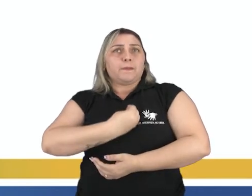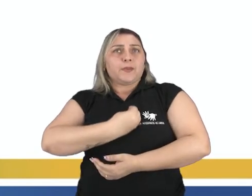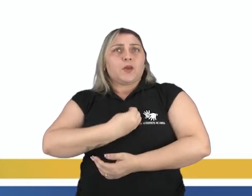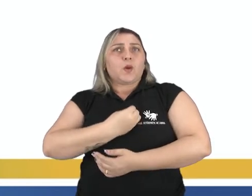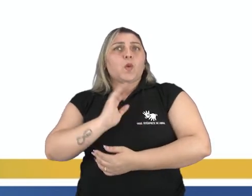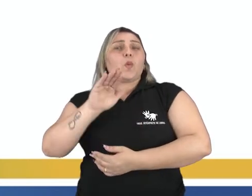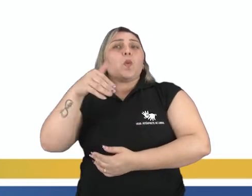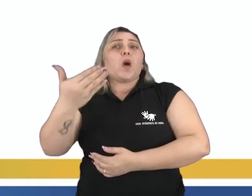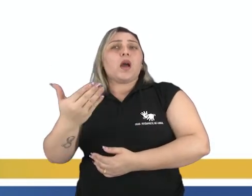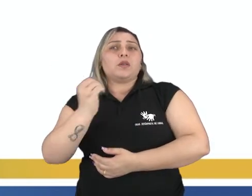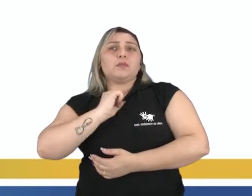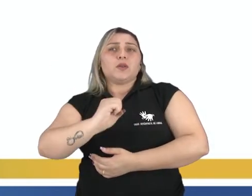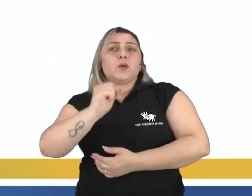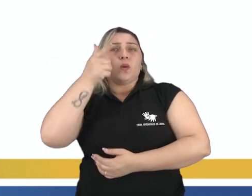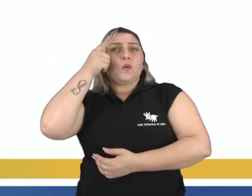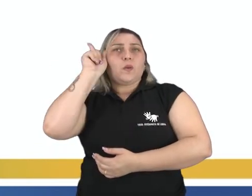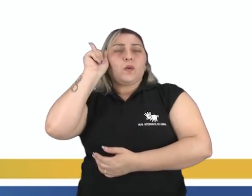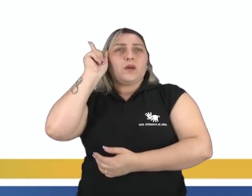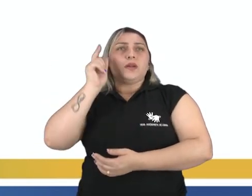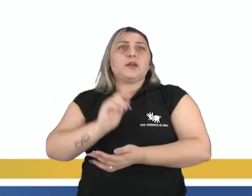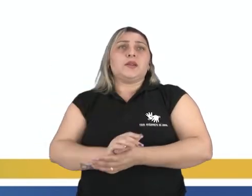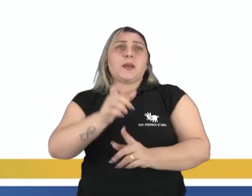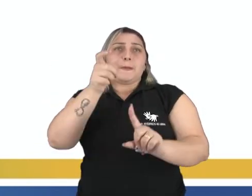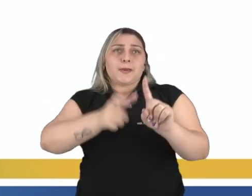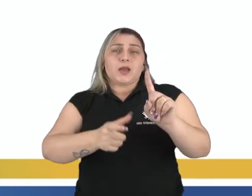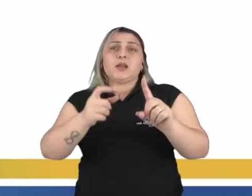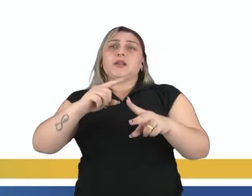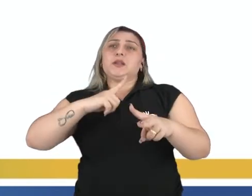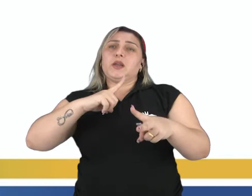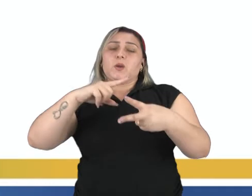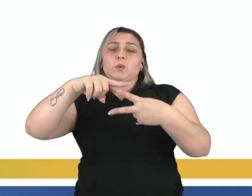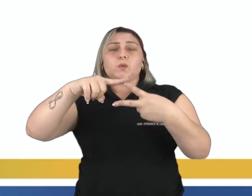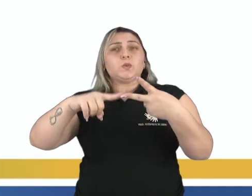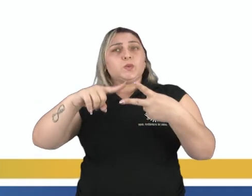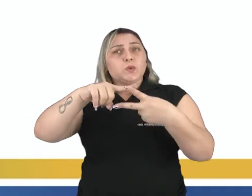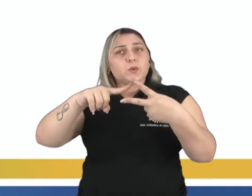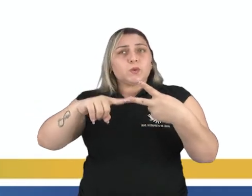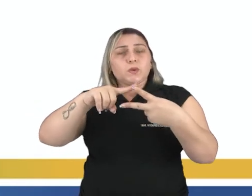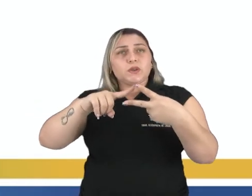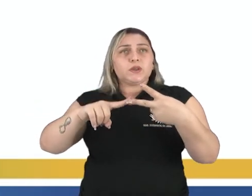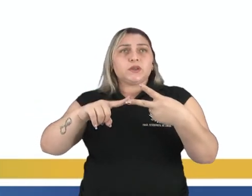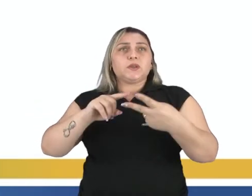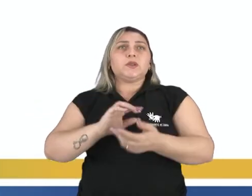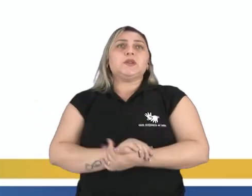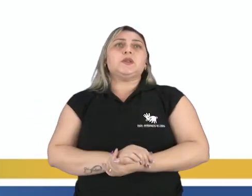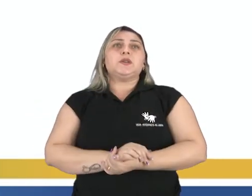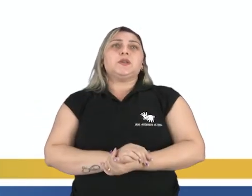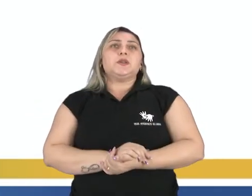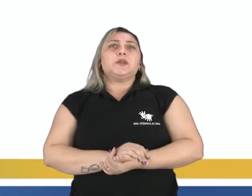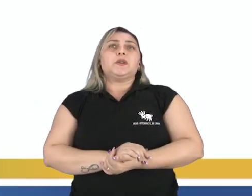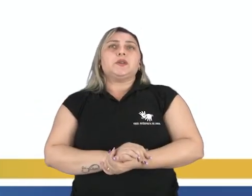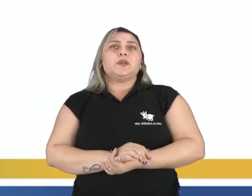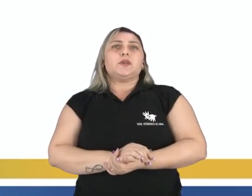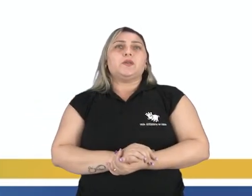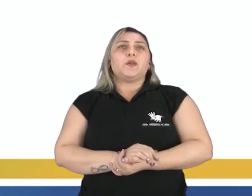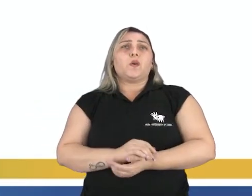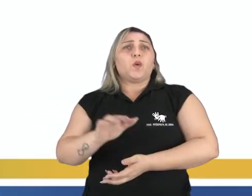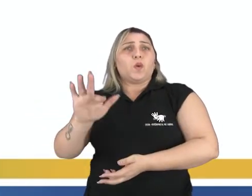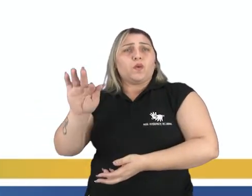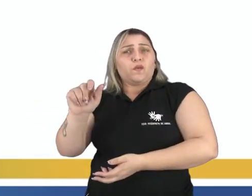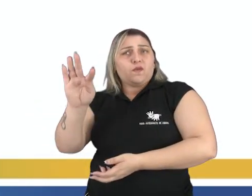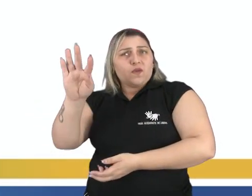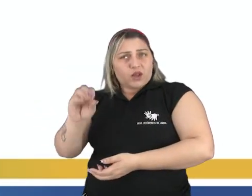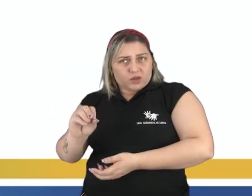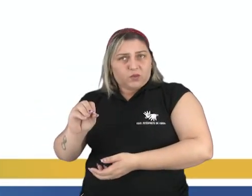matou quando ele ontem né personagens têm temos o Pedro temos o Joaquim não é o